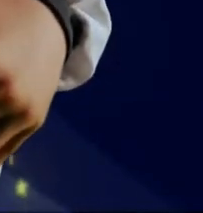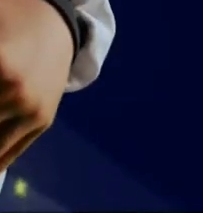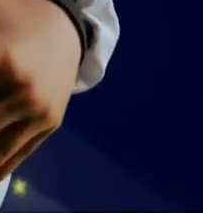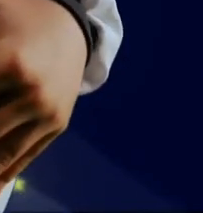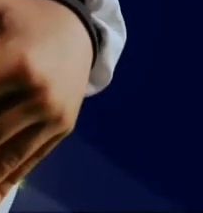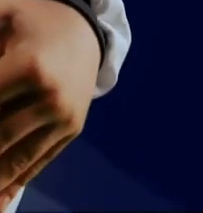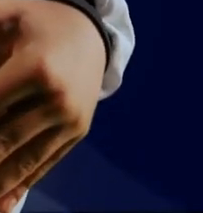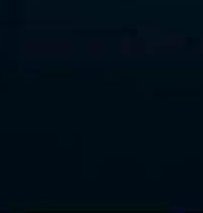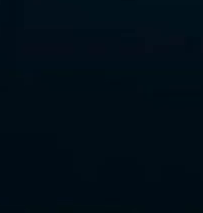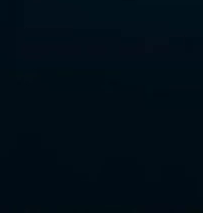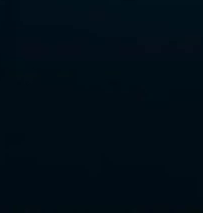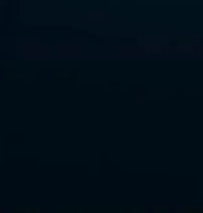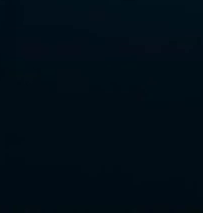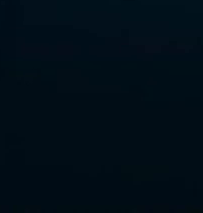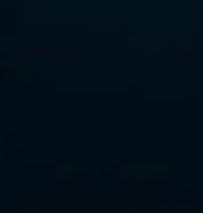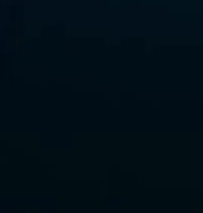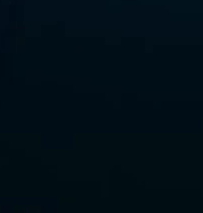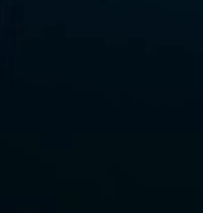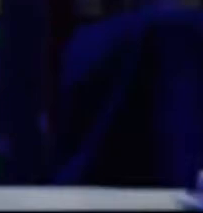páginas